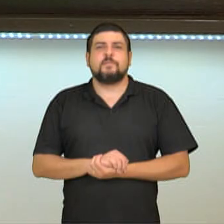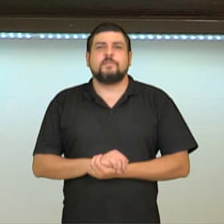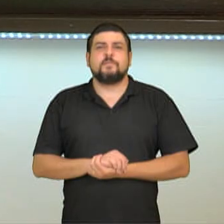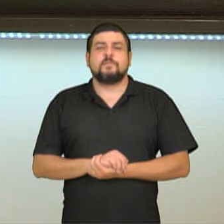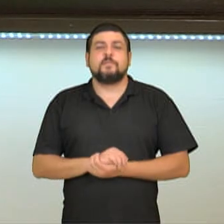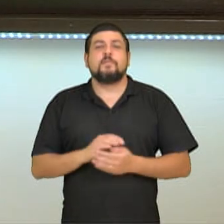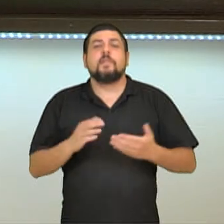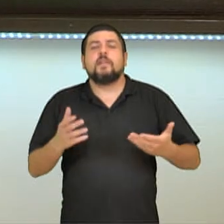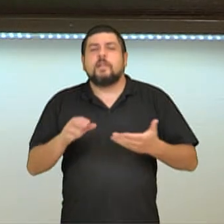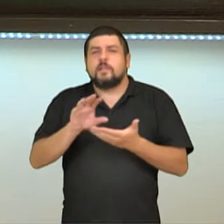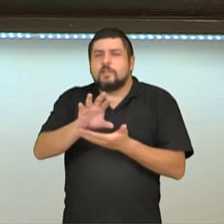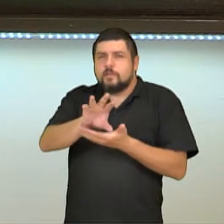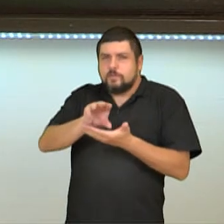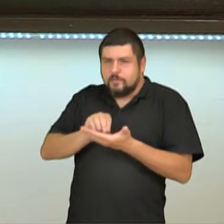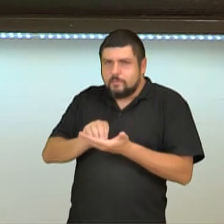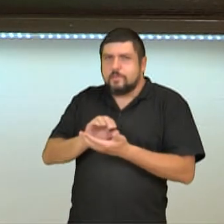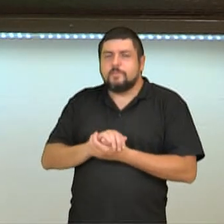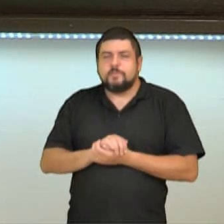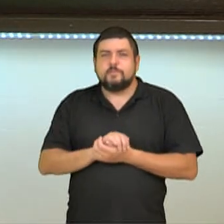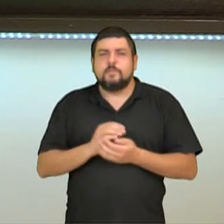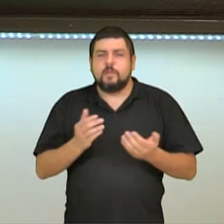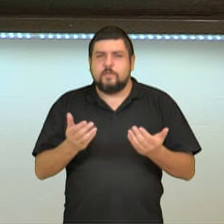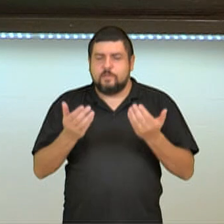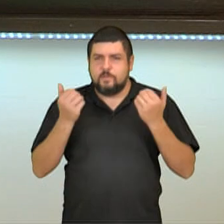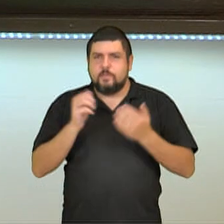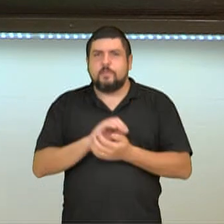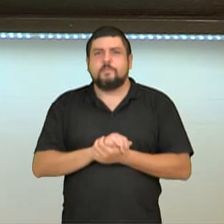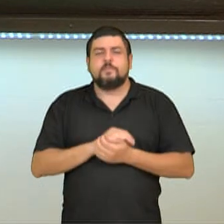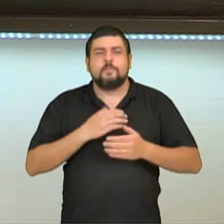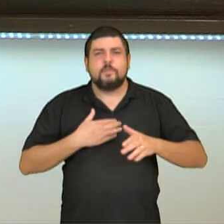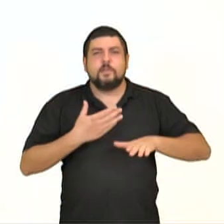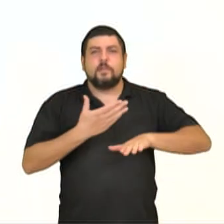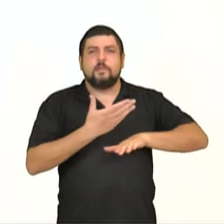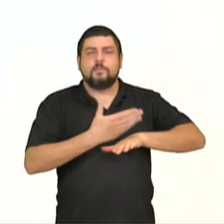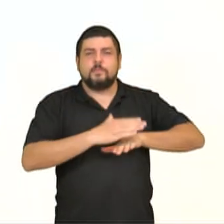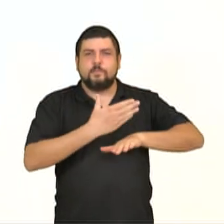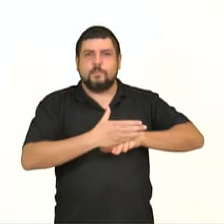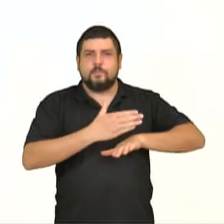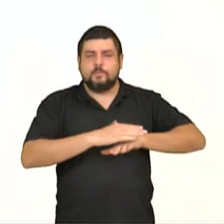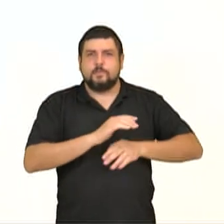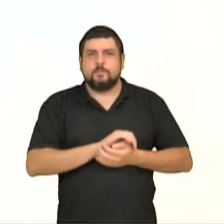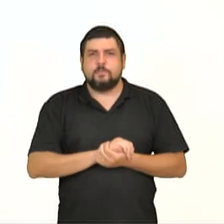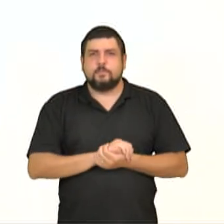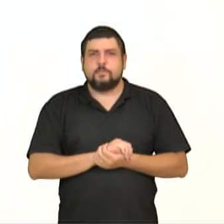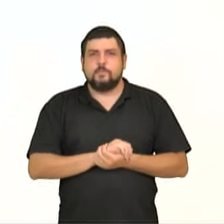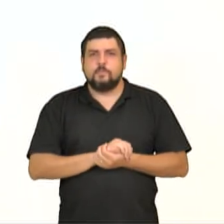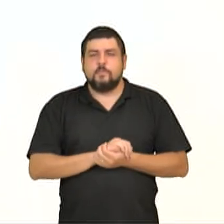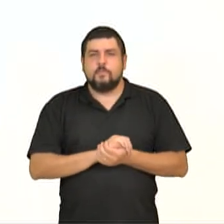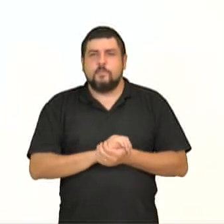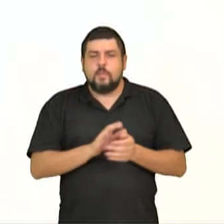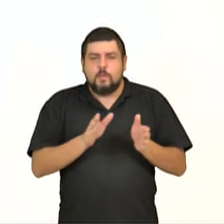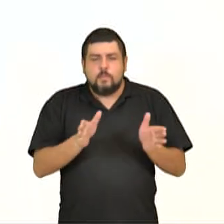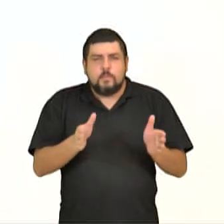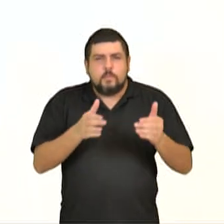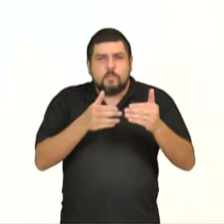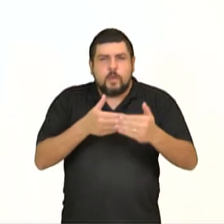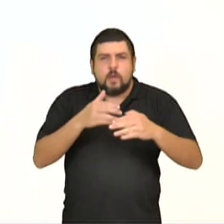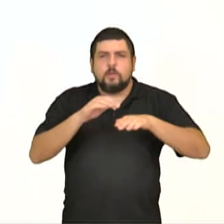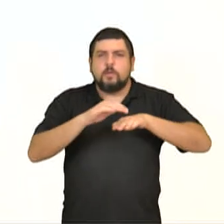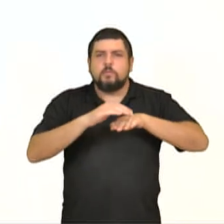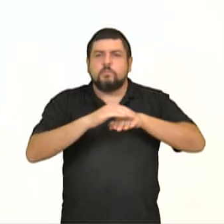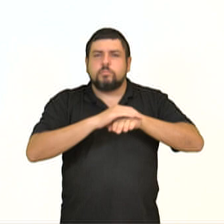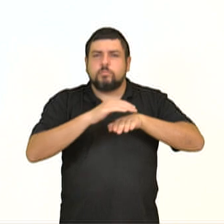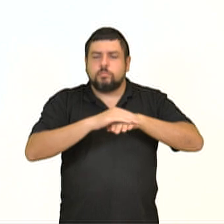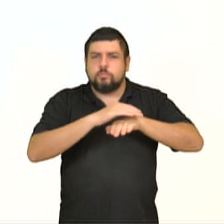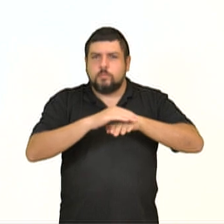E aí, copiado? Vamos lá, gente. Vamos para o nosso praticando. Então, olha lá. Desmontando uma caixa de sapato fechada.